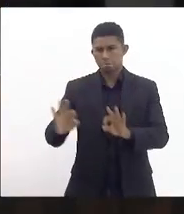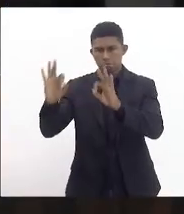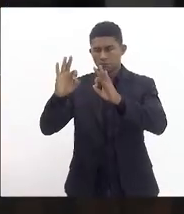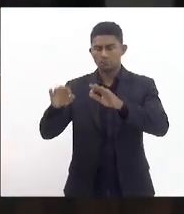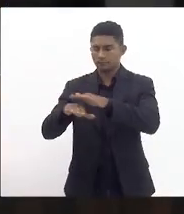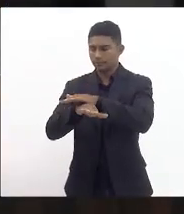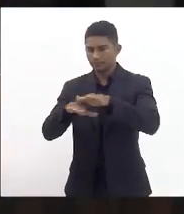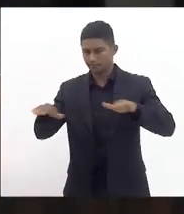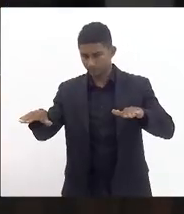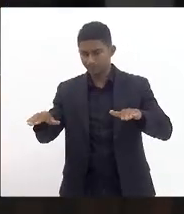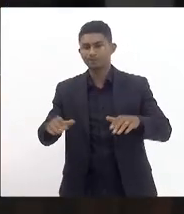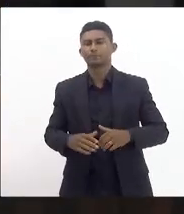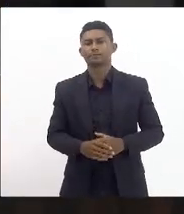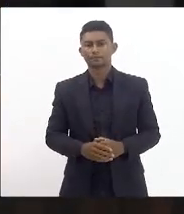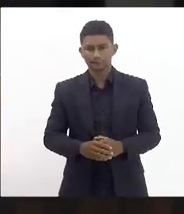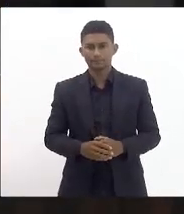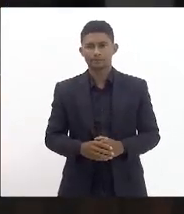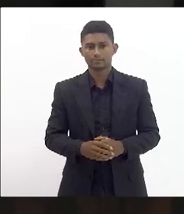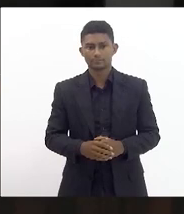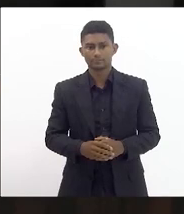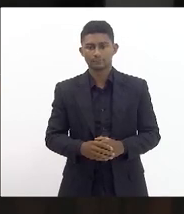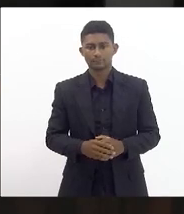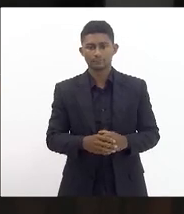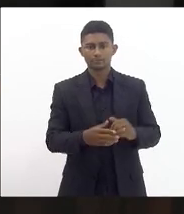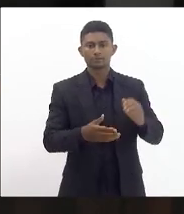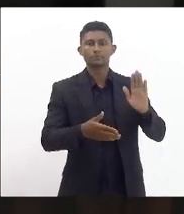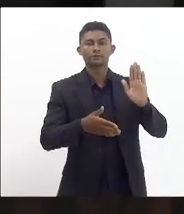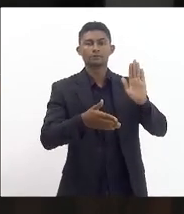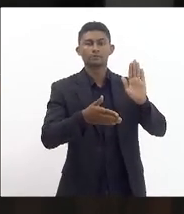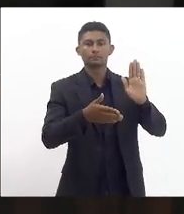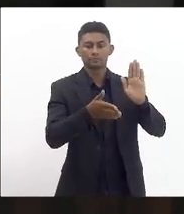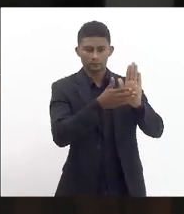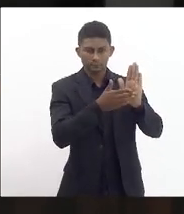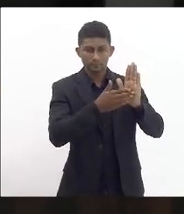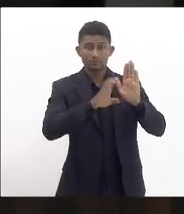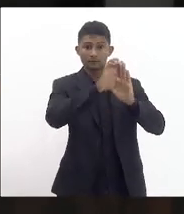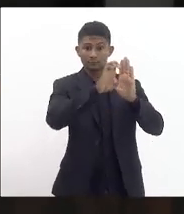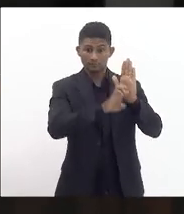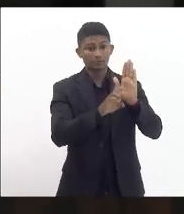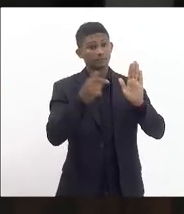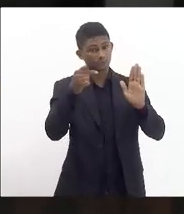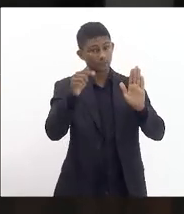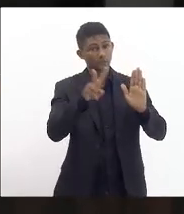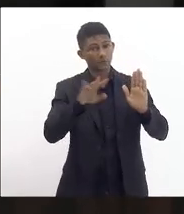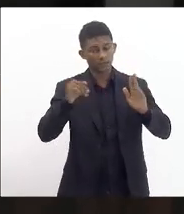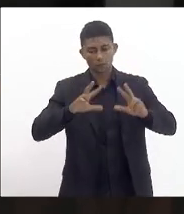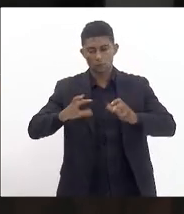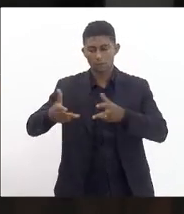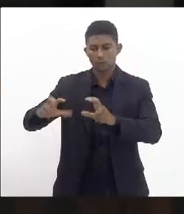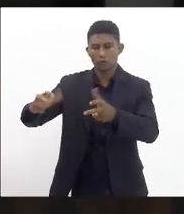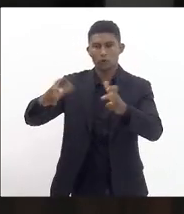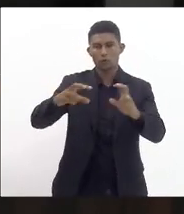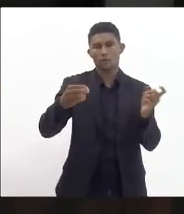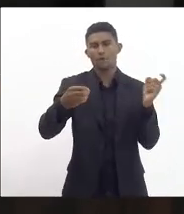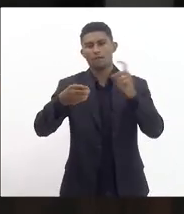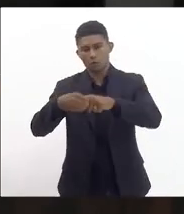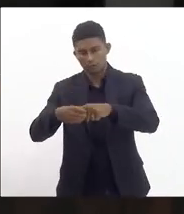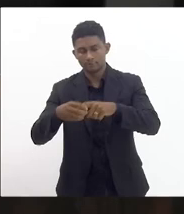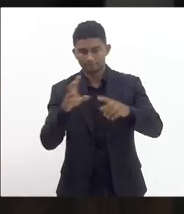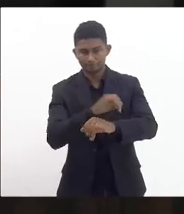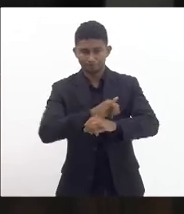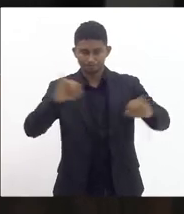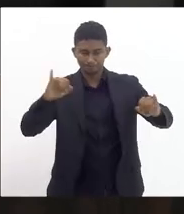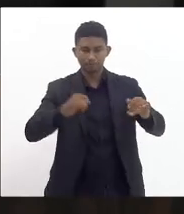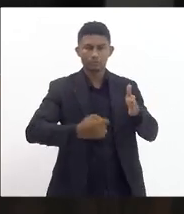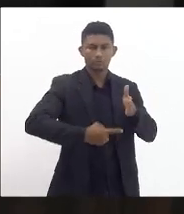discussão, a presente proposta recebeu 7 emendas e retorna às comissões. Anuncio, em regime de urgência,